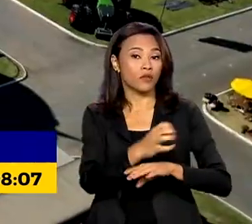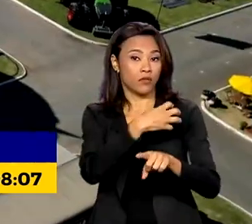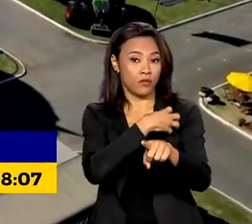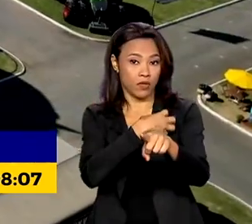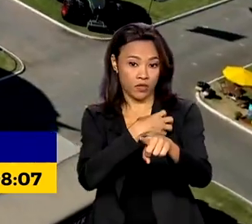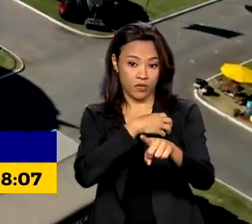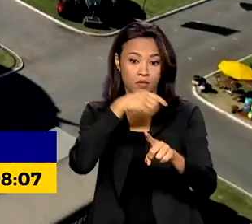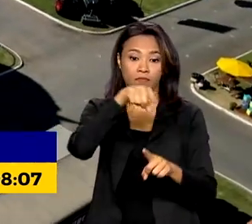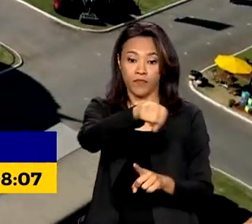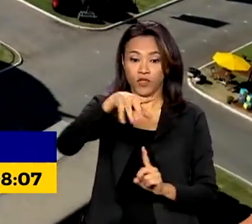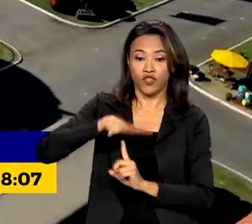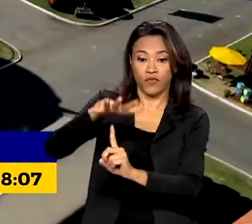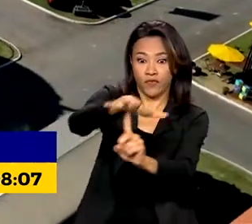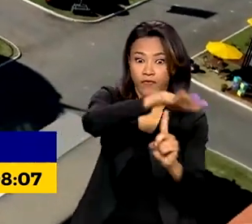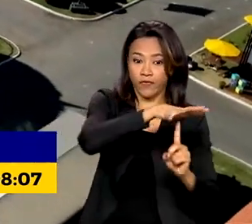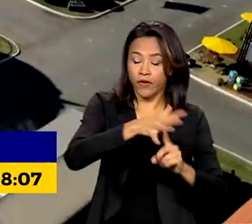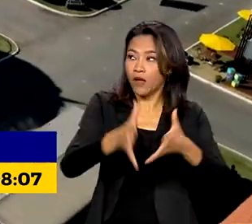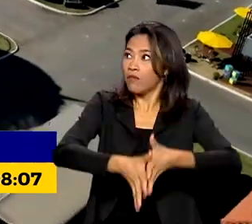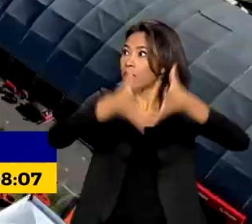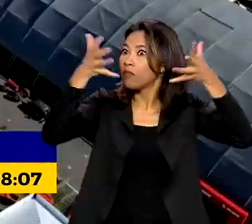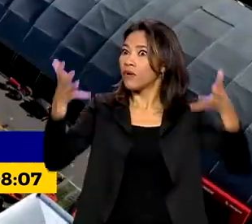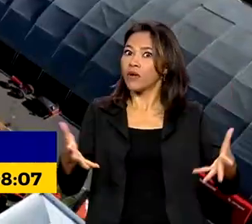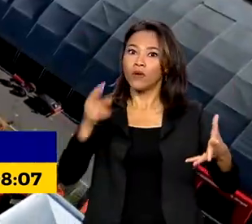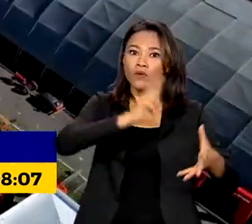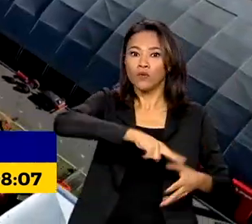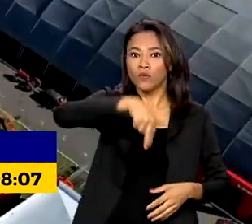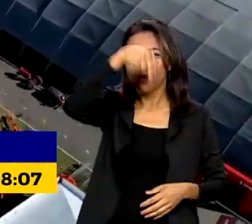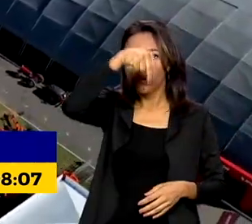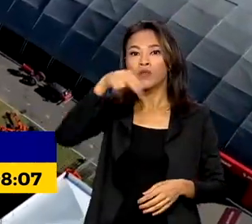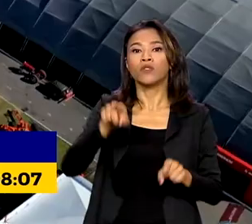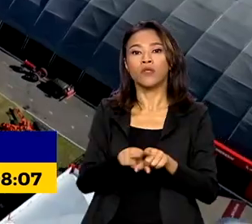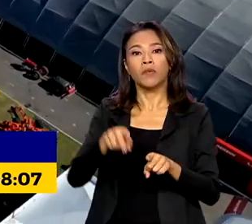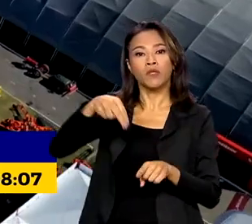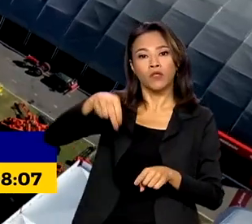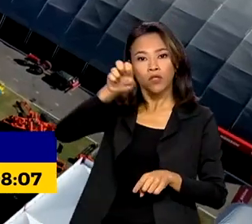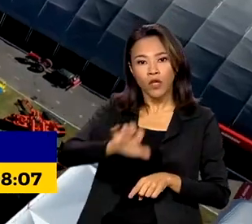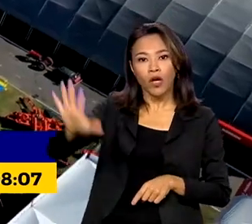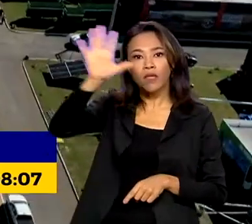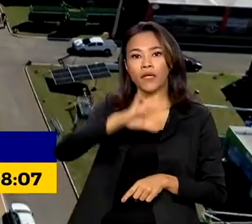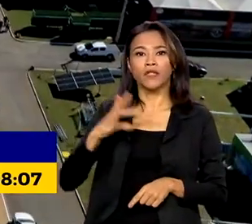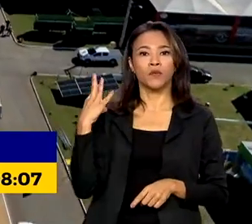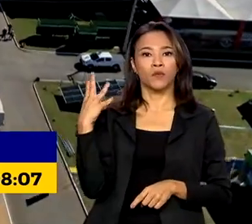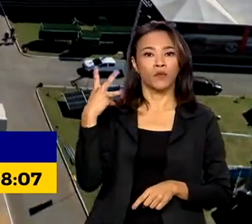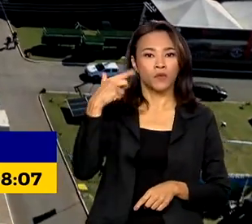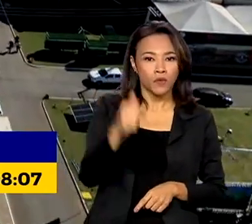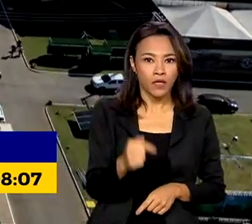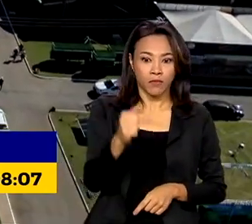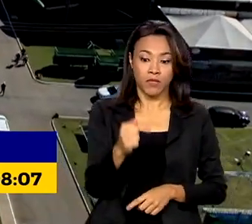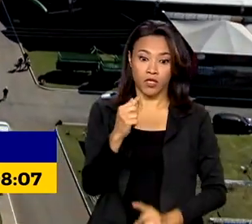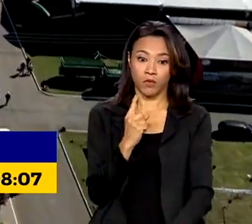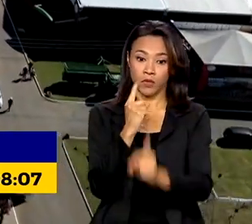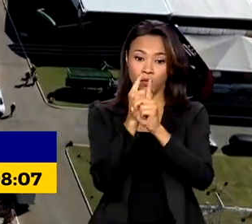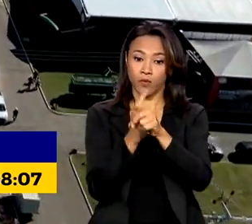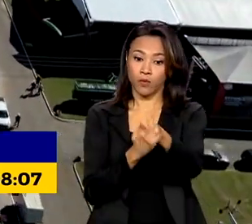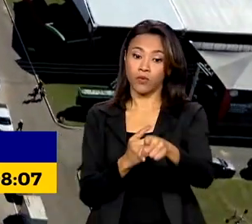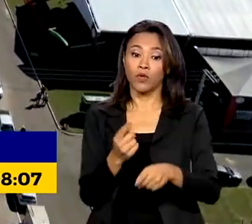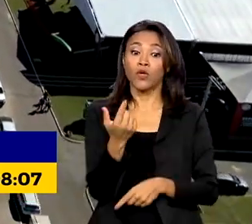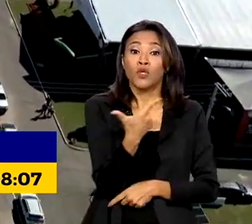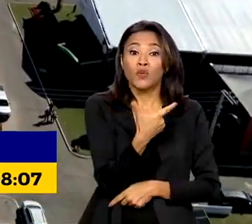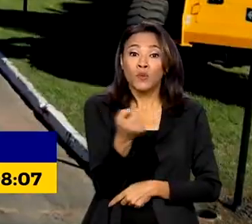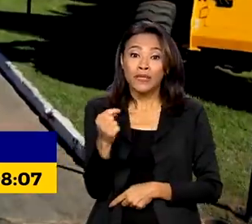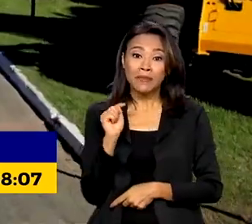agrícola e de negócios do Norte e Nordeste e está na 17ª edição. A área tem mais de 200 mil